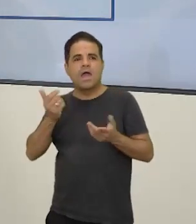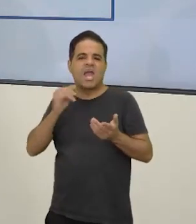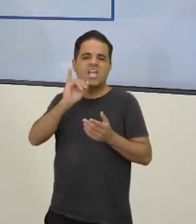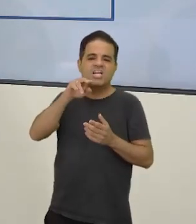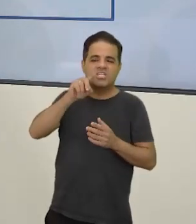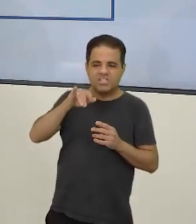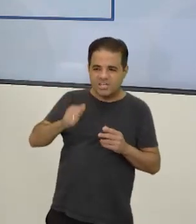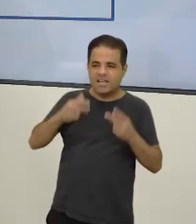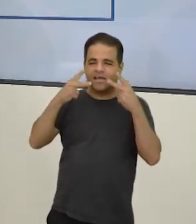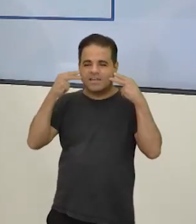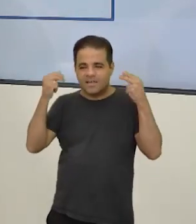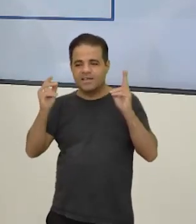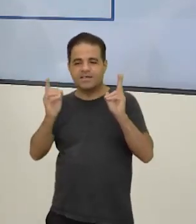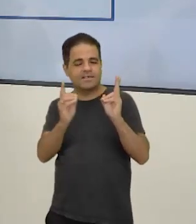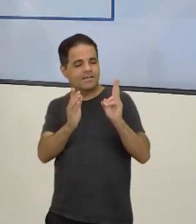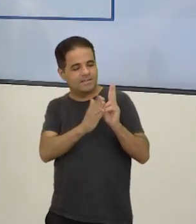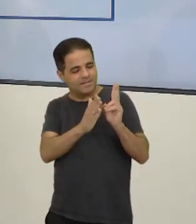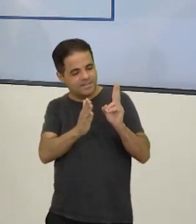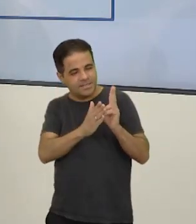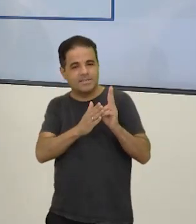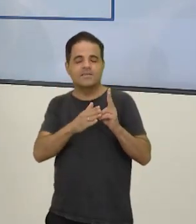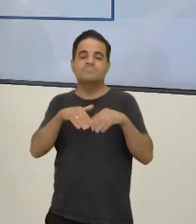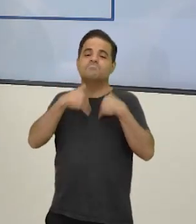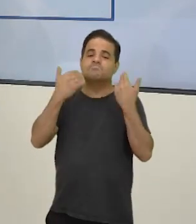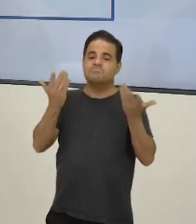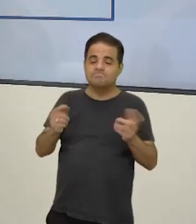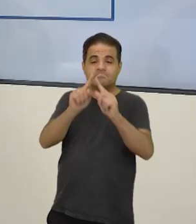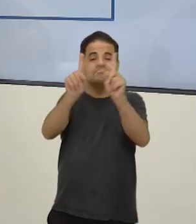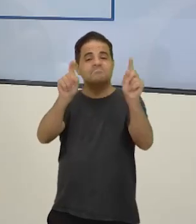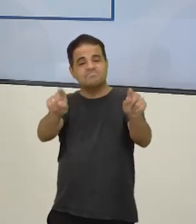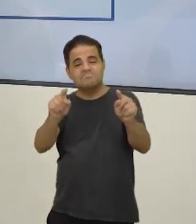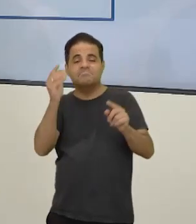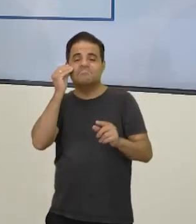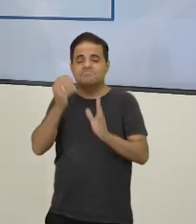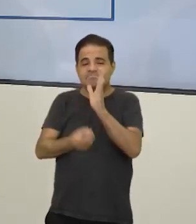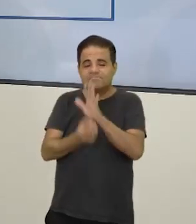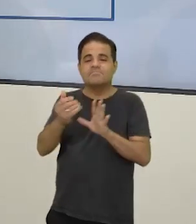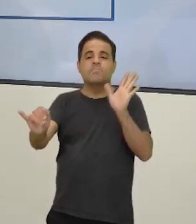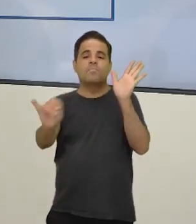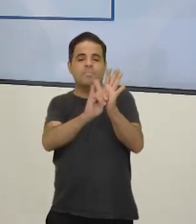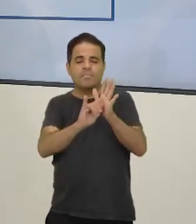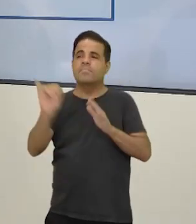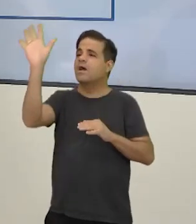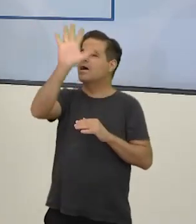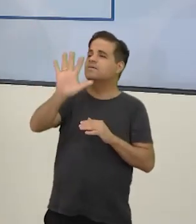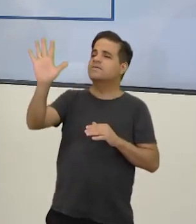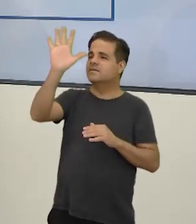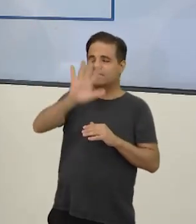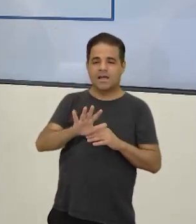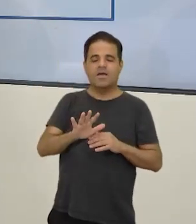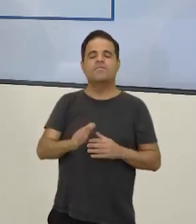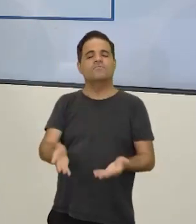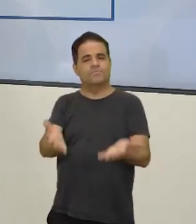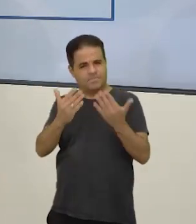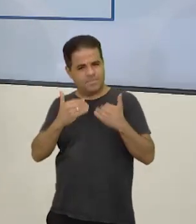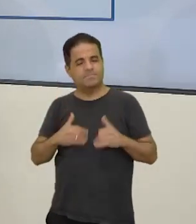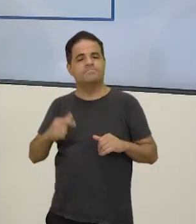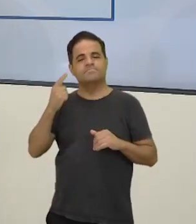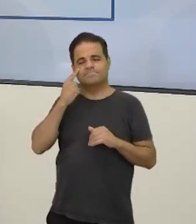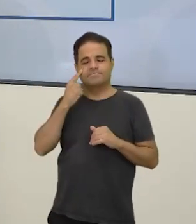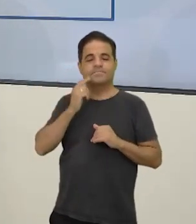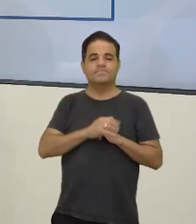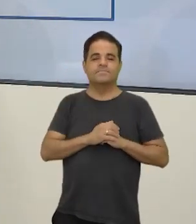o debate da época, em tentar formar uma identidade nacional. Então, vamos lá, é